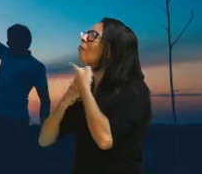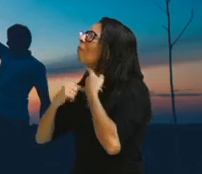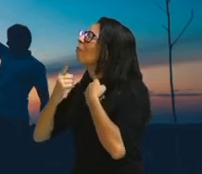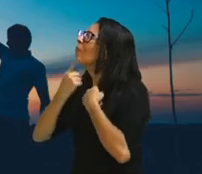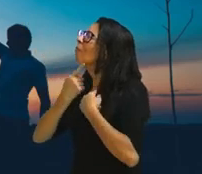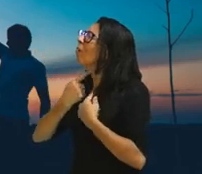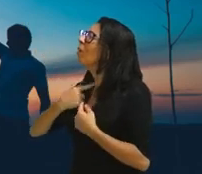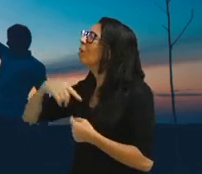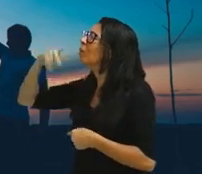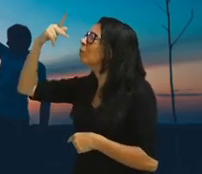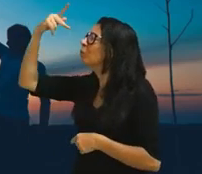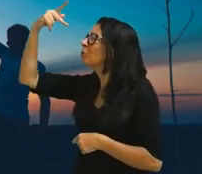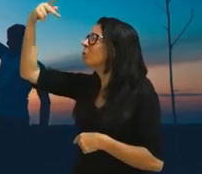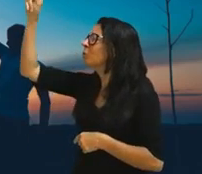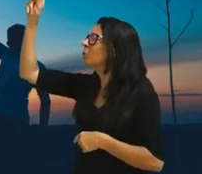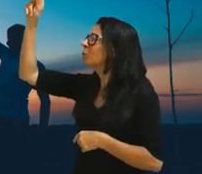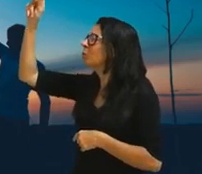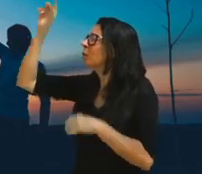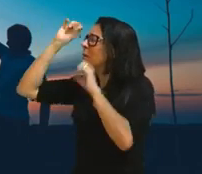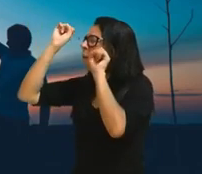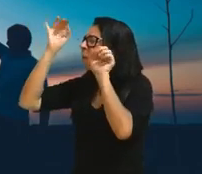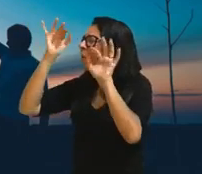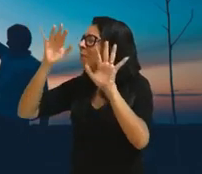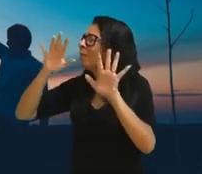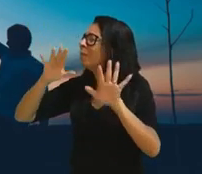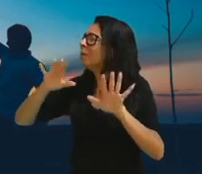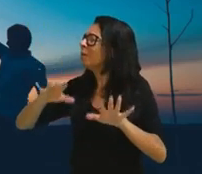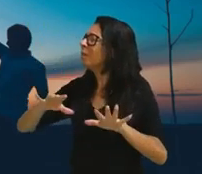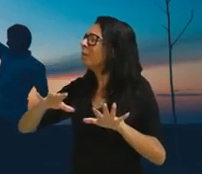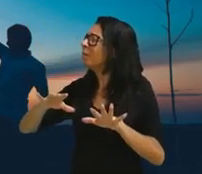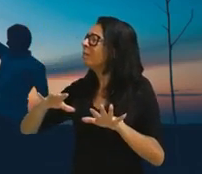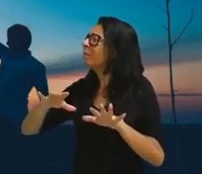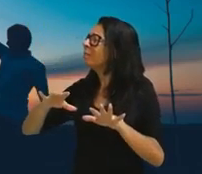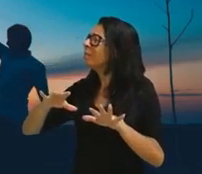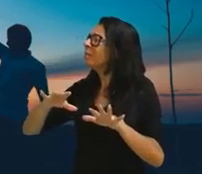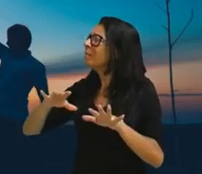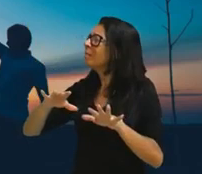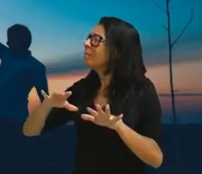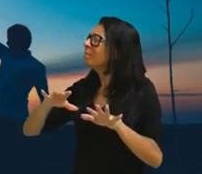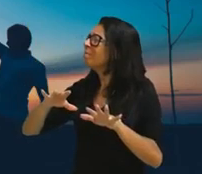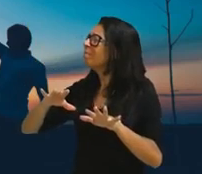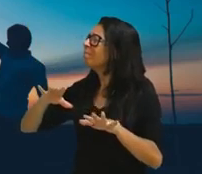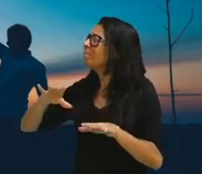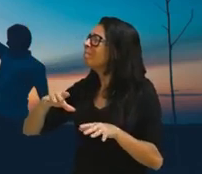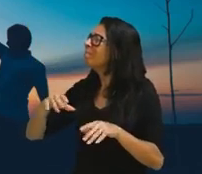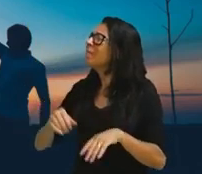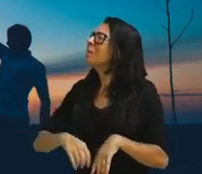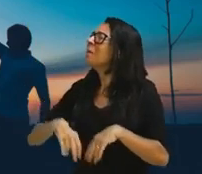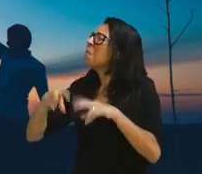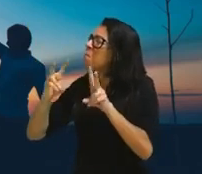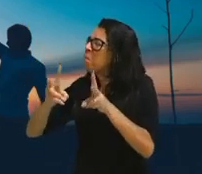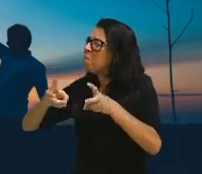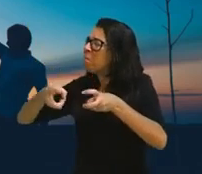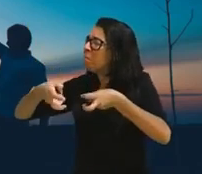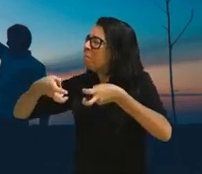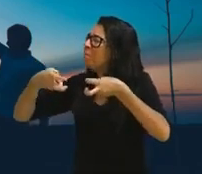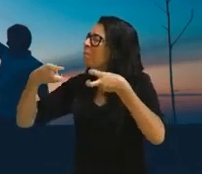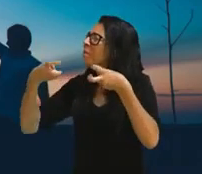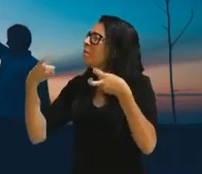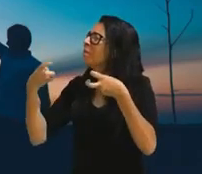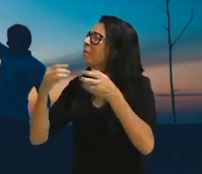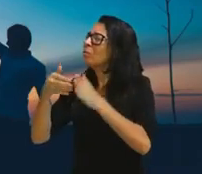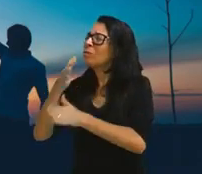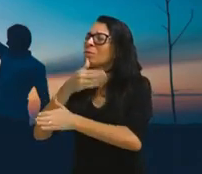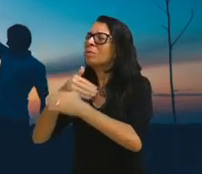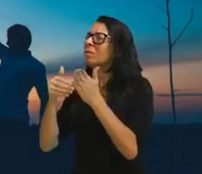Pai, cada uma diante do Senhor, diante do teu trono de graça, e os socorra, os